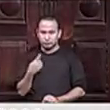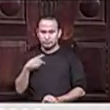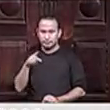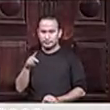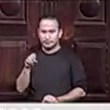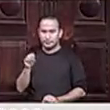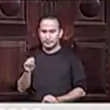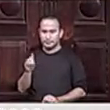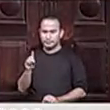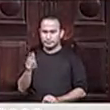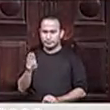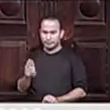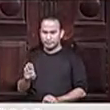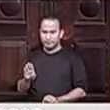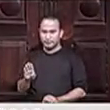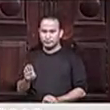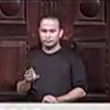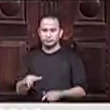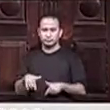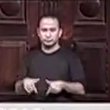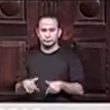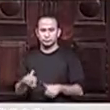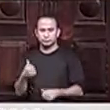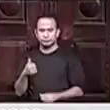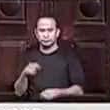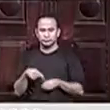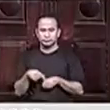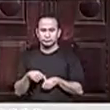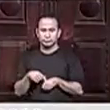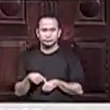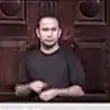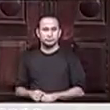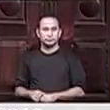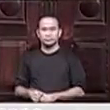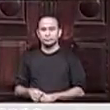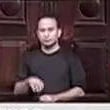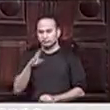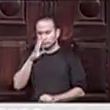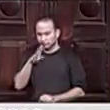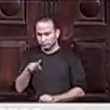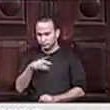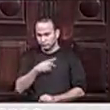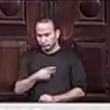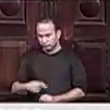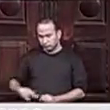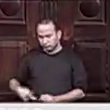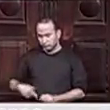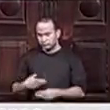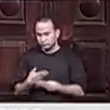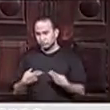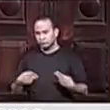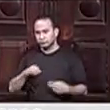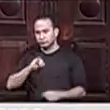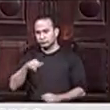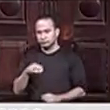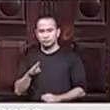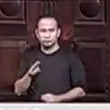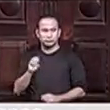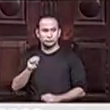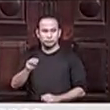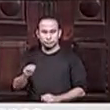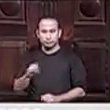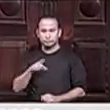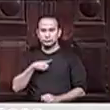nos posicionamos no primeiro momento. As denúncias contra o presidente por conta da delação da JBS vieram a público